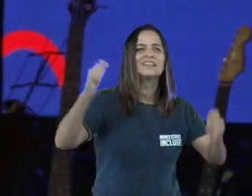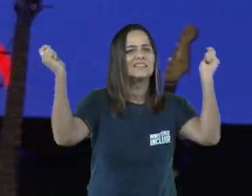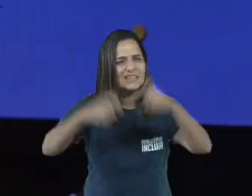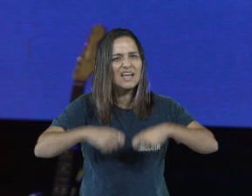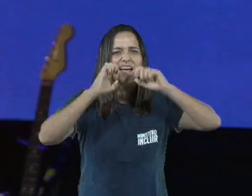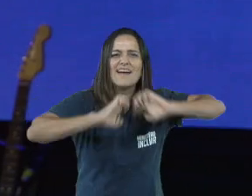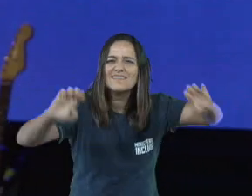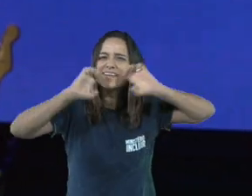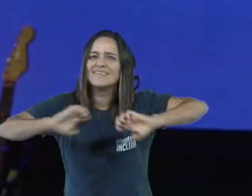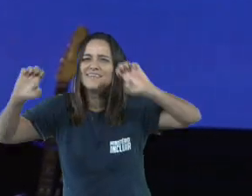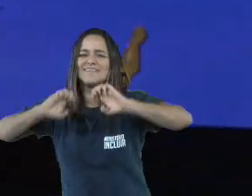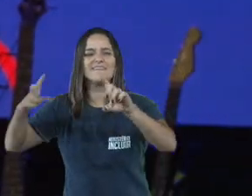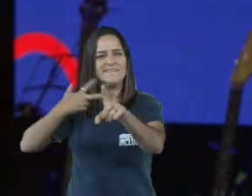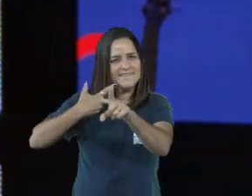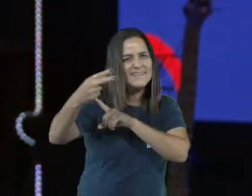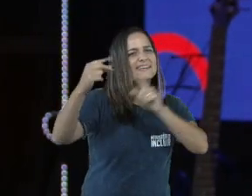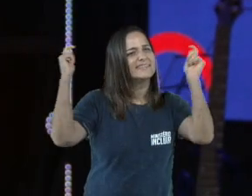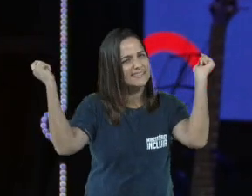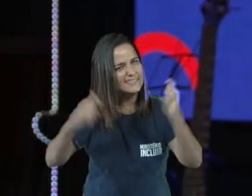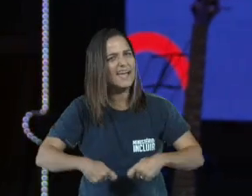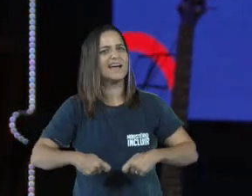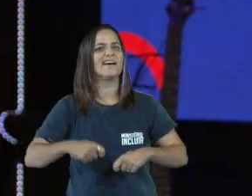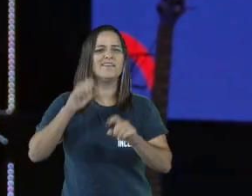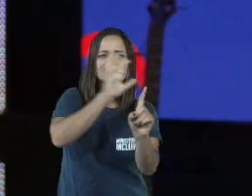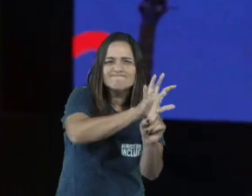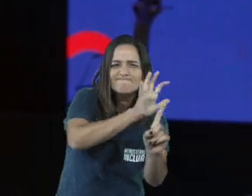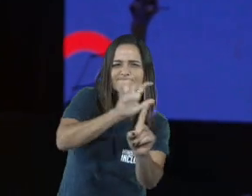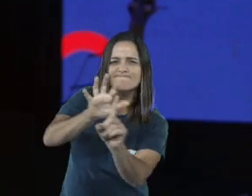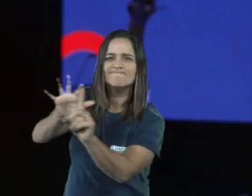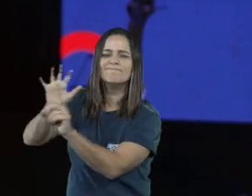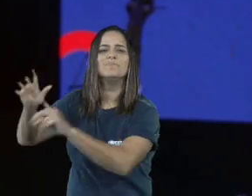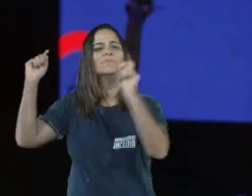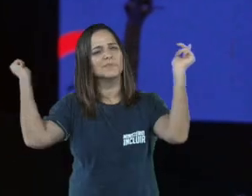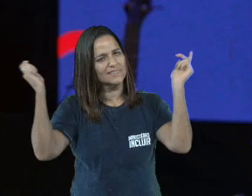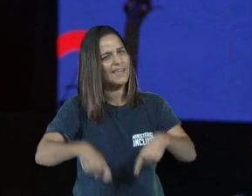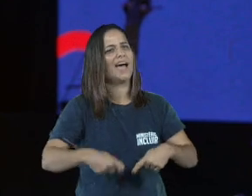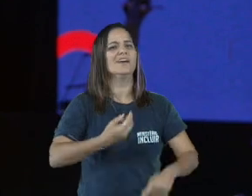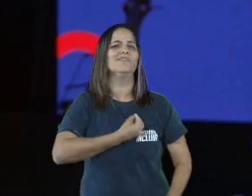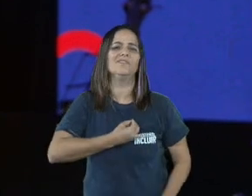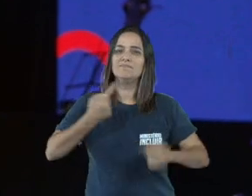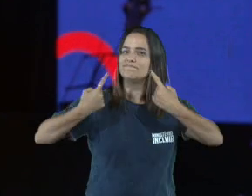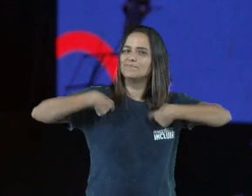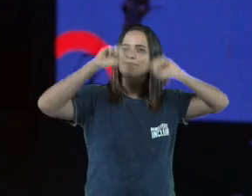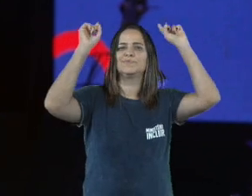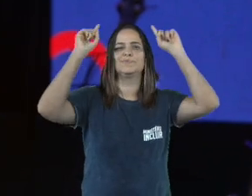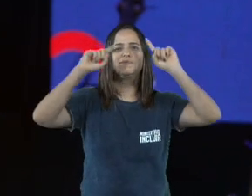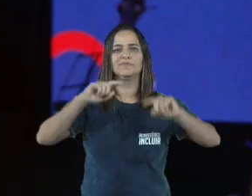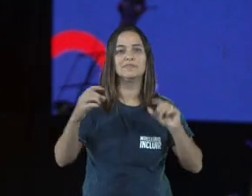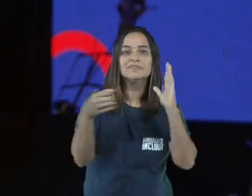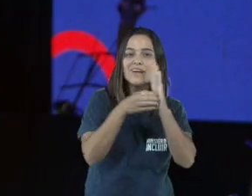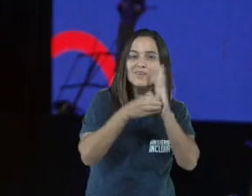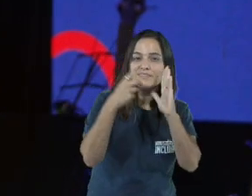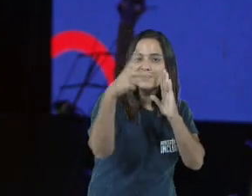inteiro você pode se tornar um Pai de Multidão você pode começar liderar uma célula multiplicar 20